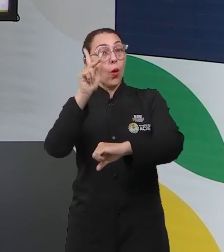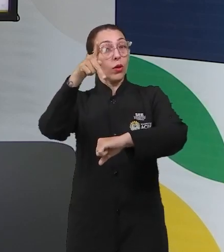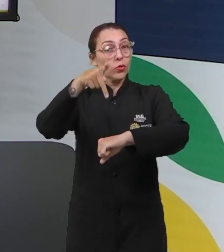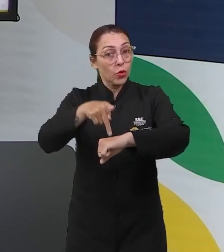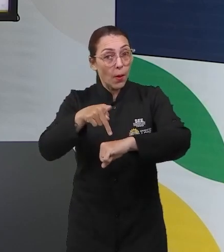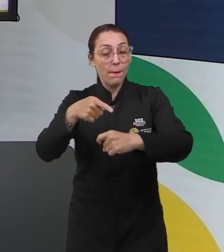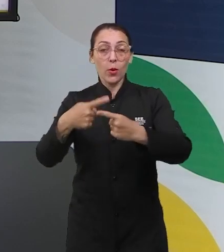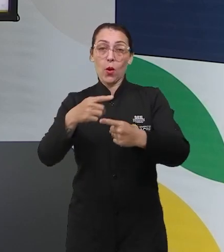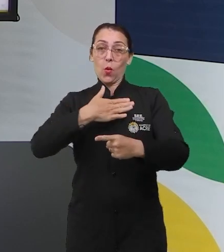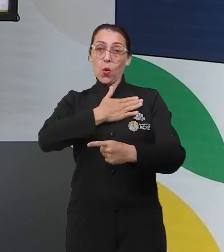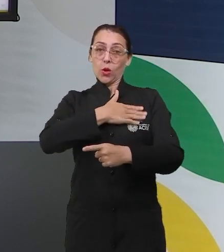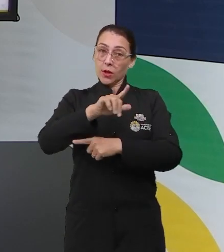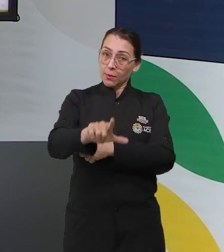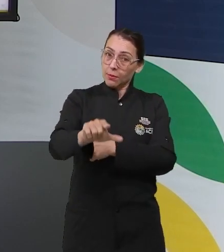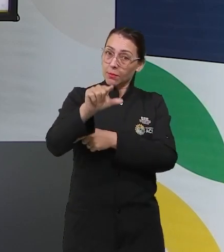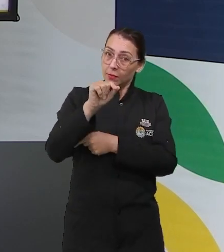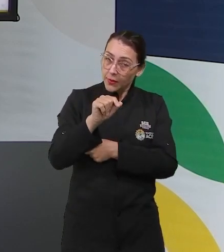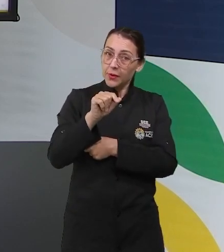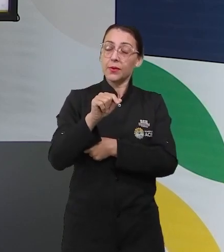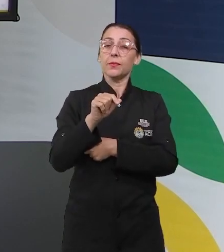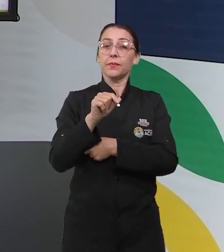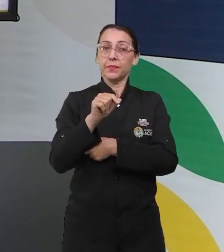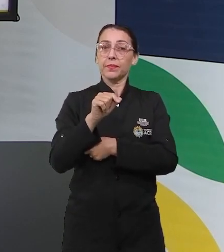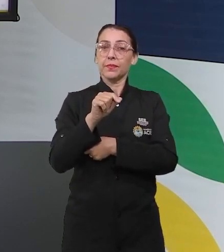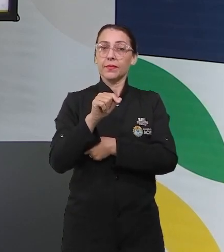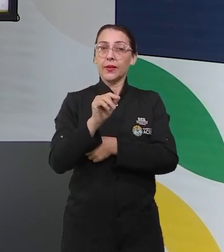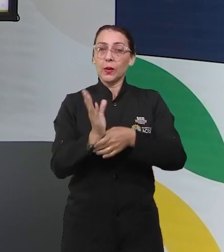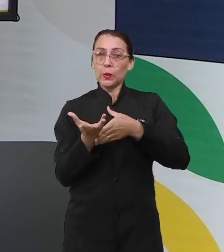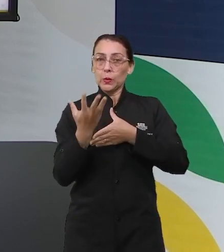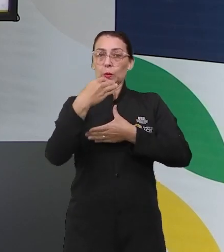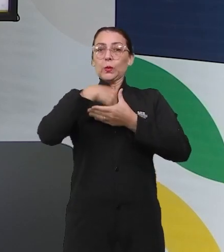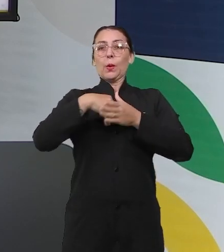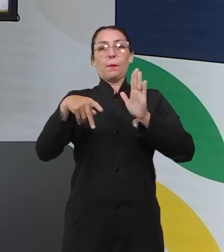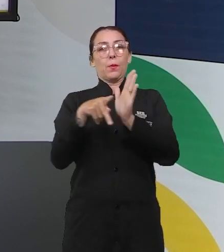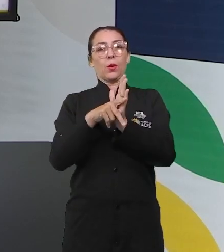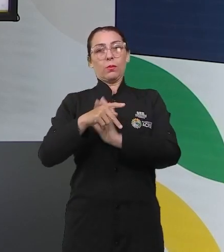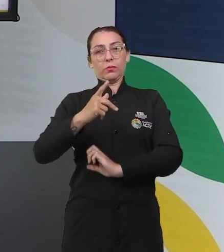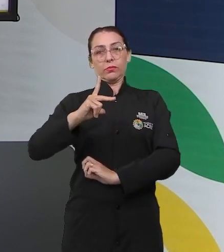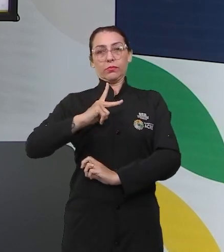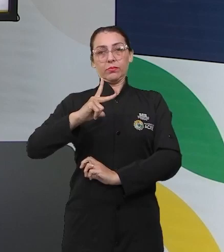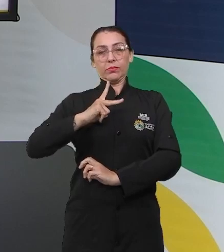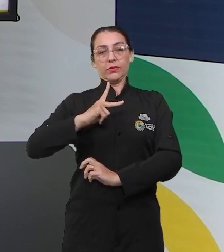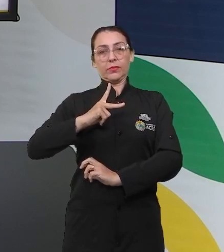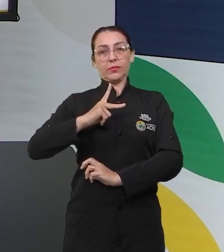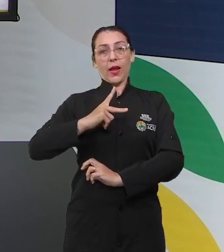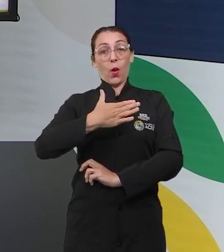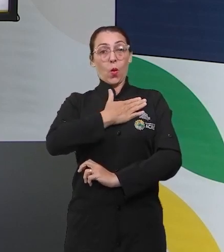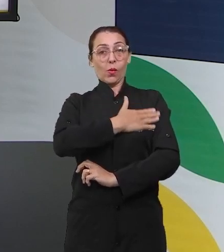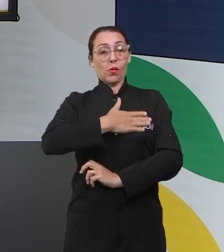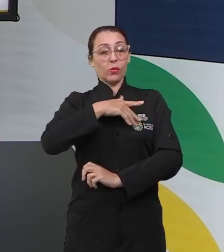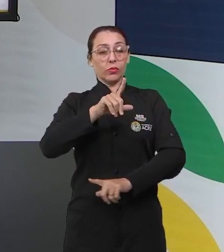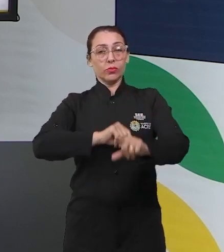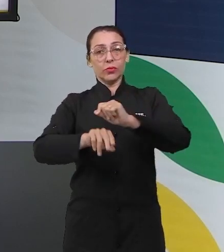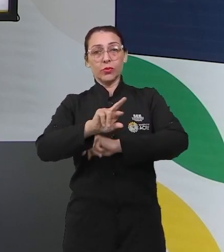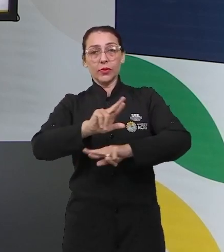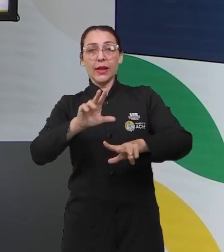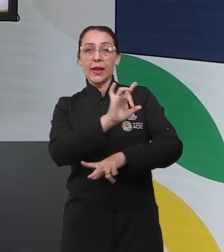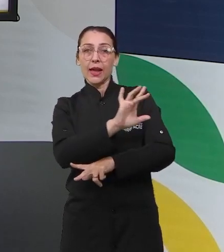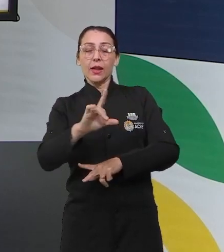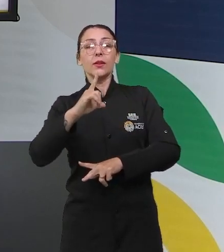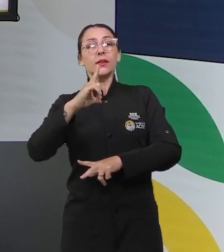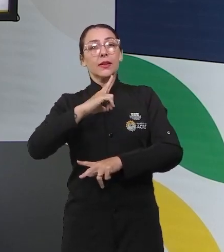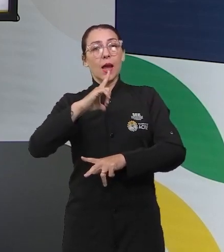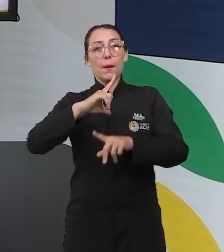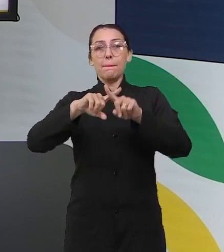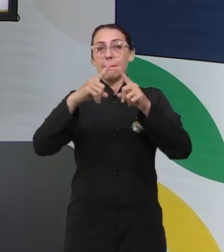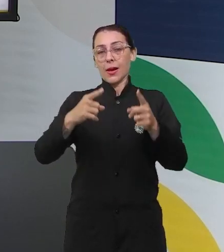porque o gostar, o preferir, ele é algo muito específico da pessoa, são gostos e preferências. Cada um tem as suas. Ah, professor,